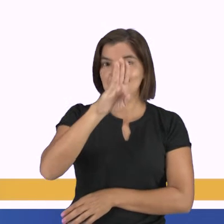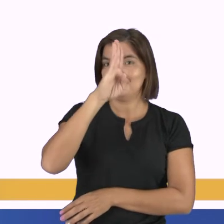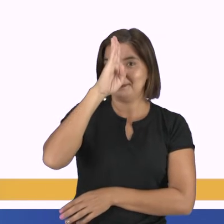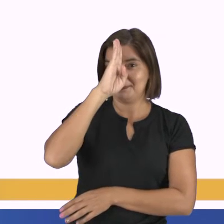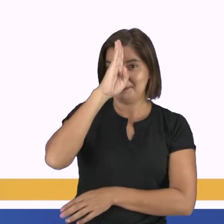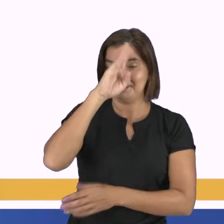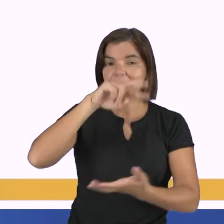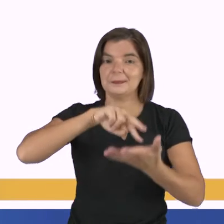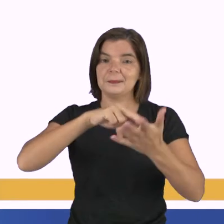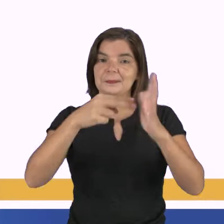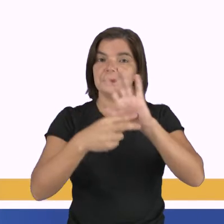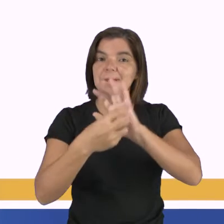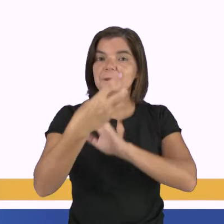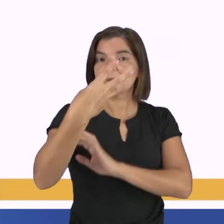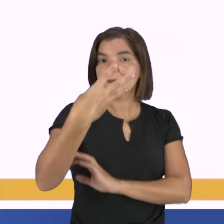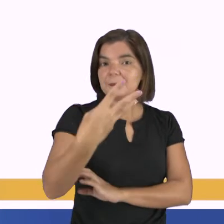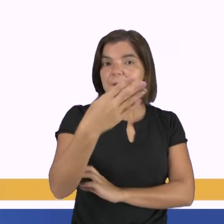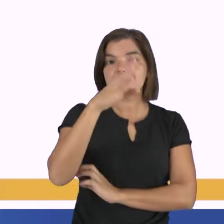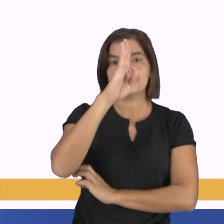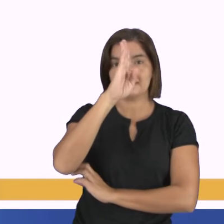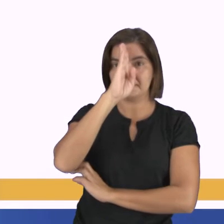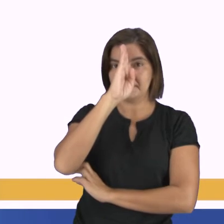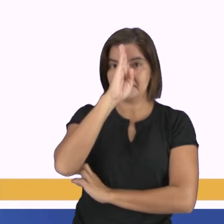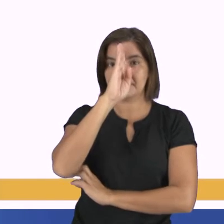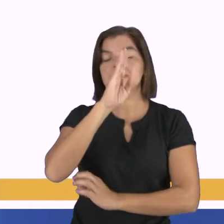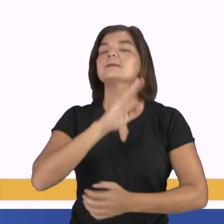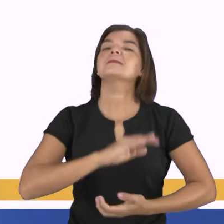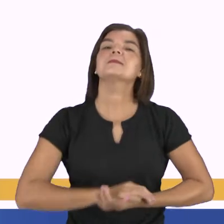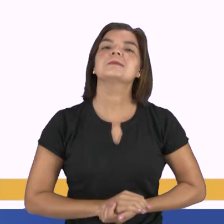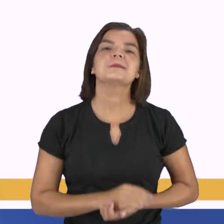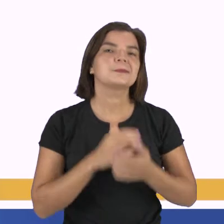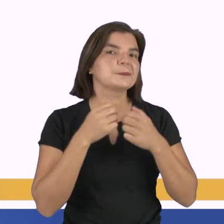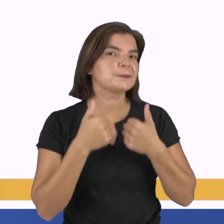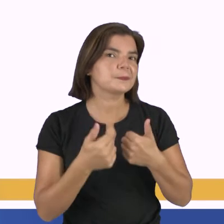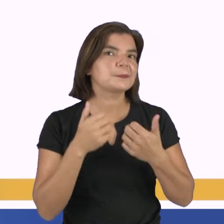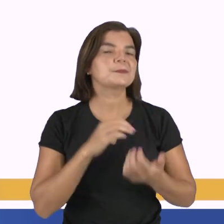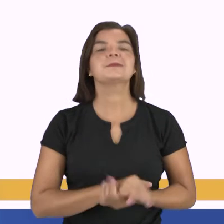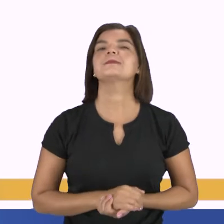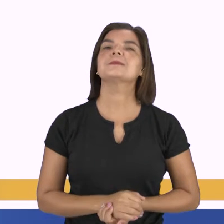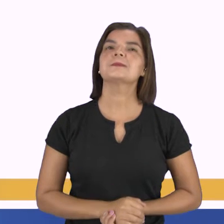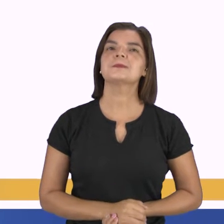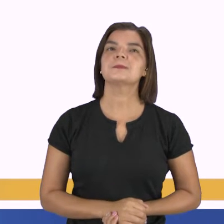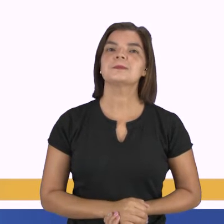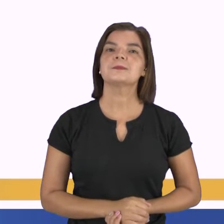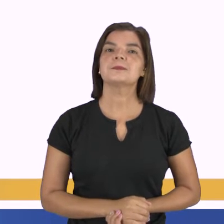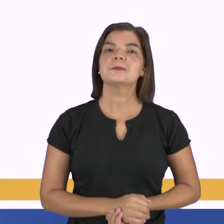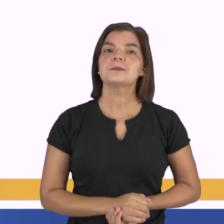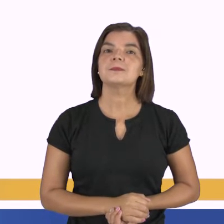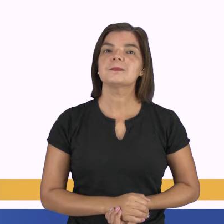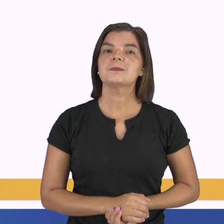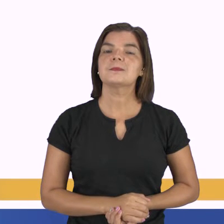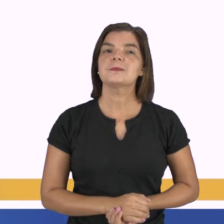2 en punto, son las 10 en punto. Está bem assim, vale?